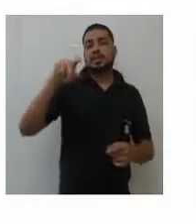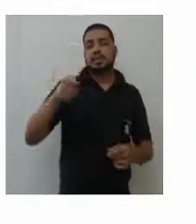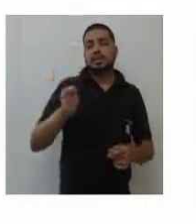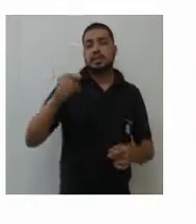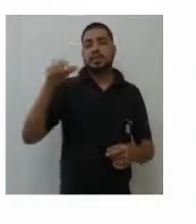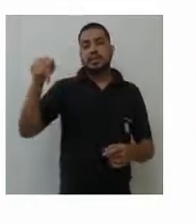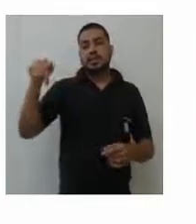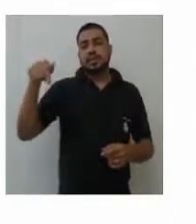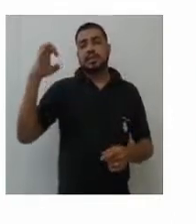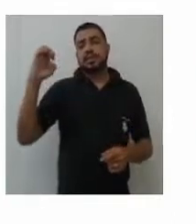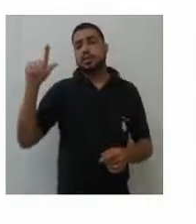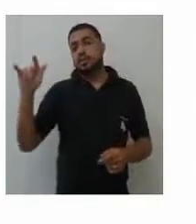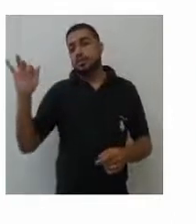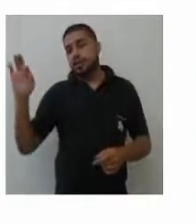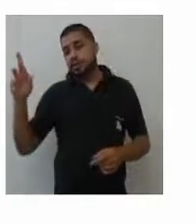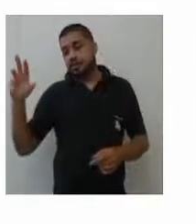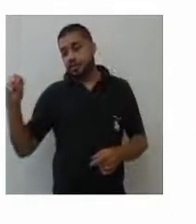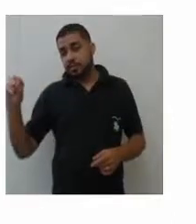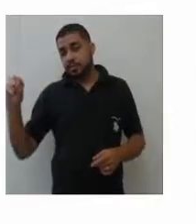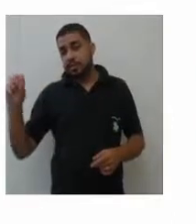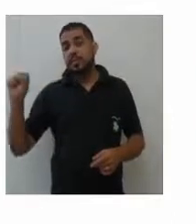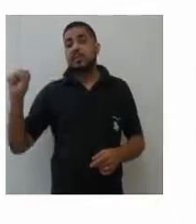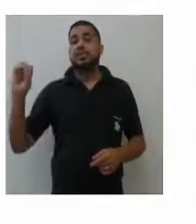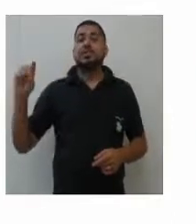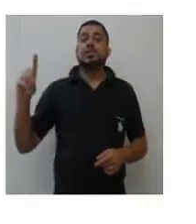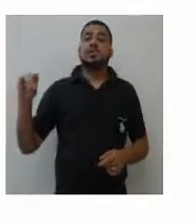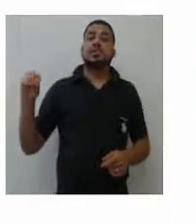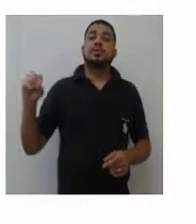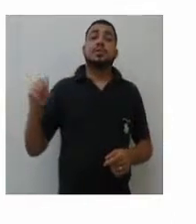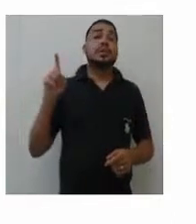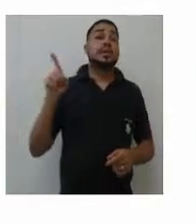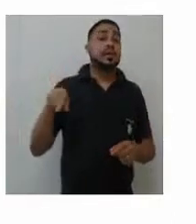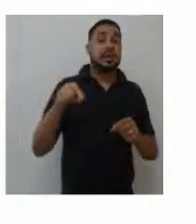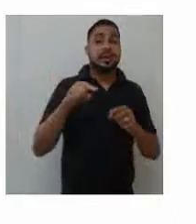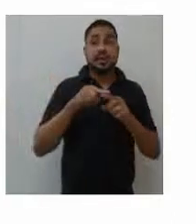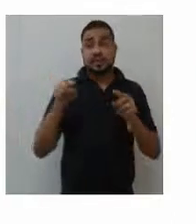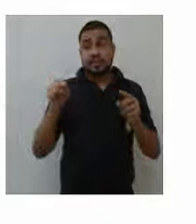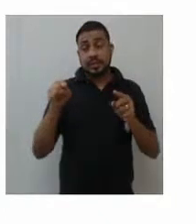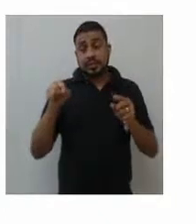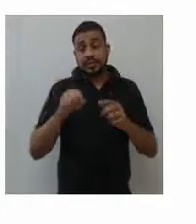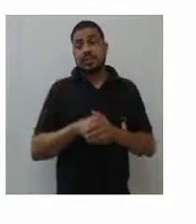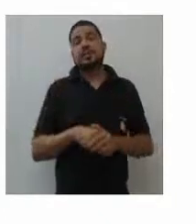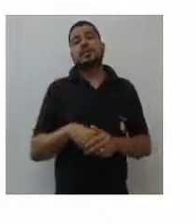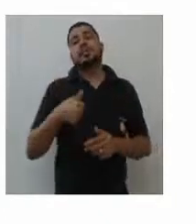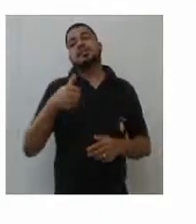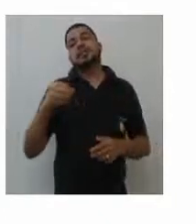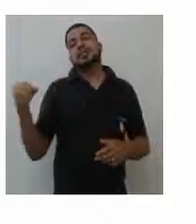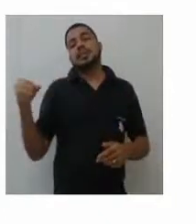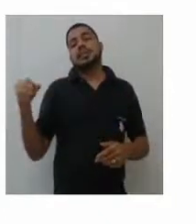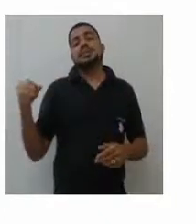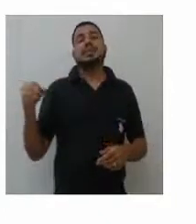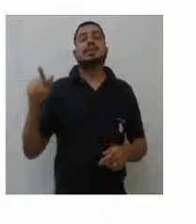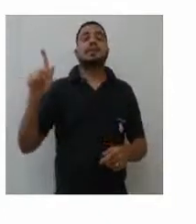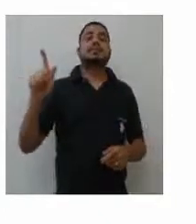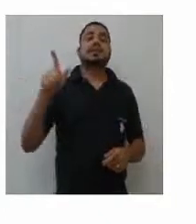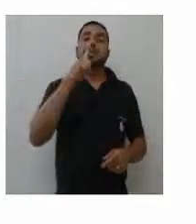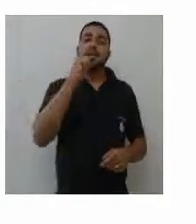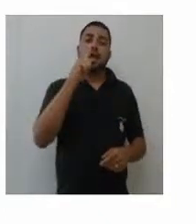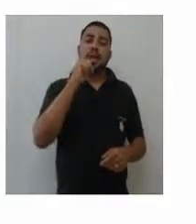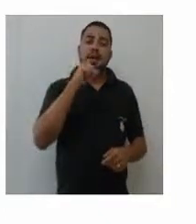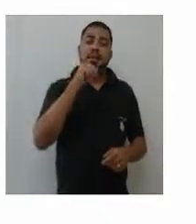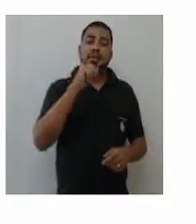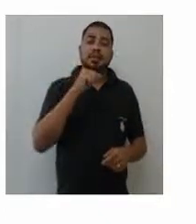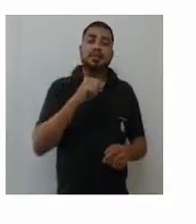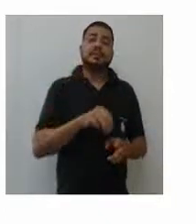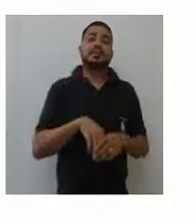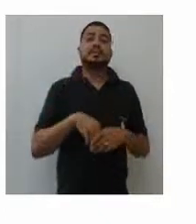35,7 gramas de cloreto de sódio em, olha a barra, em 100 gramas de água. Então,